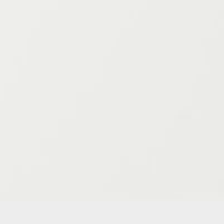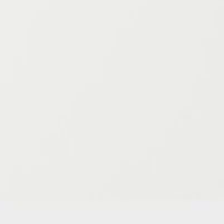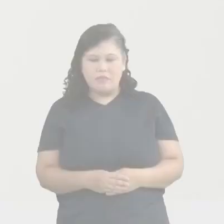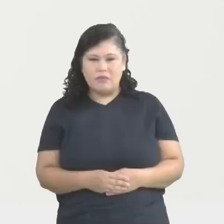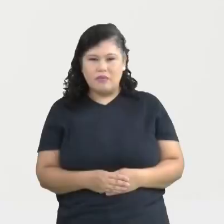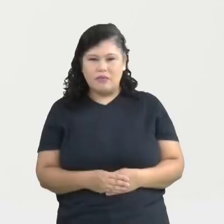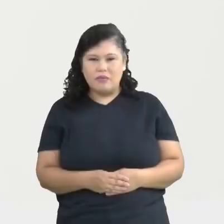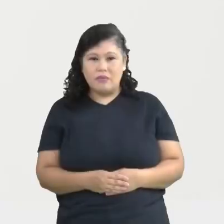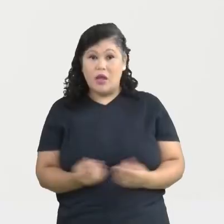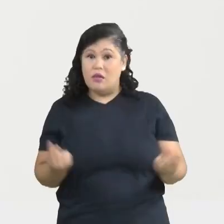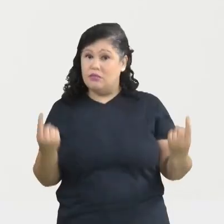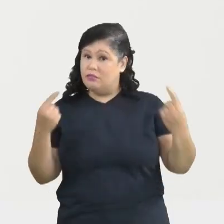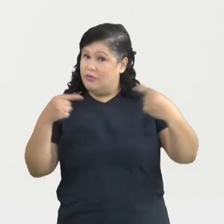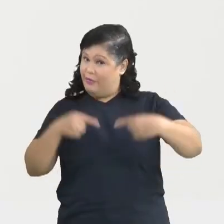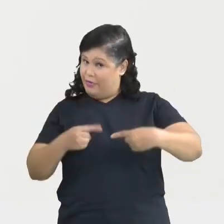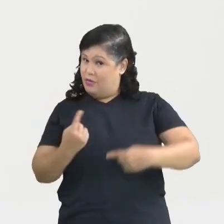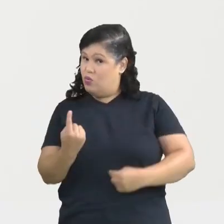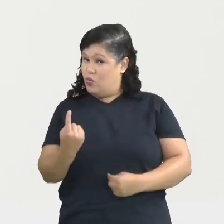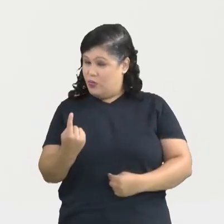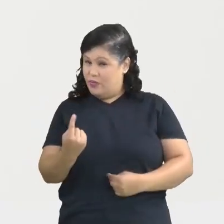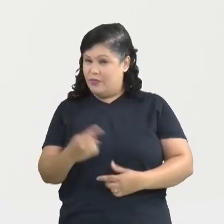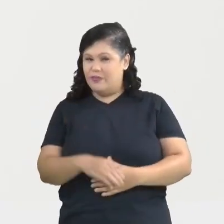Vamos lá ao nosso desafio número 1.